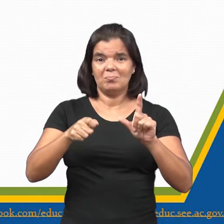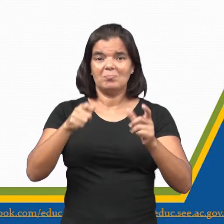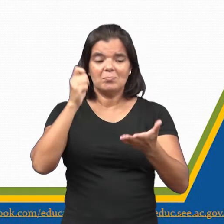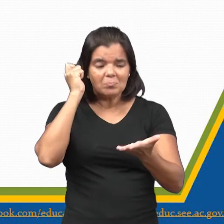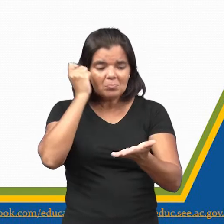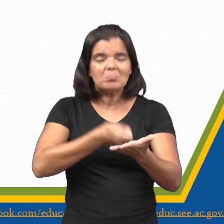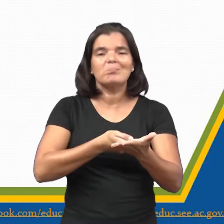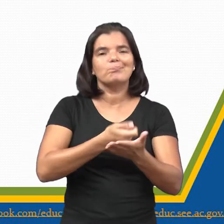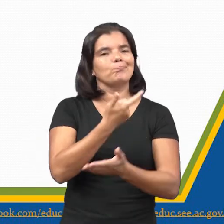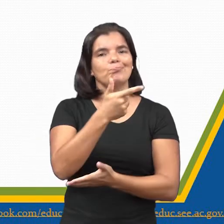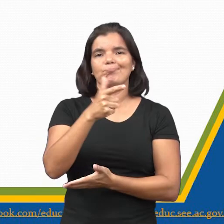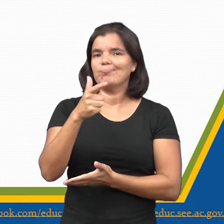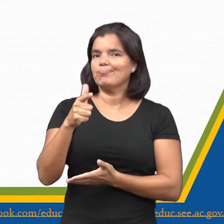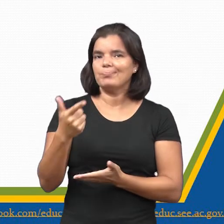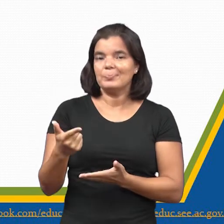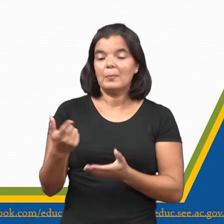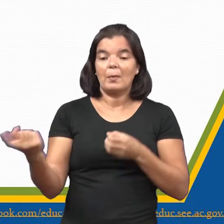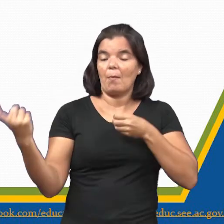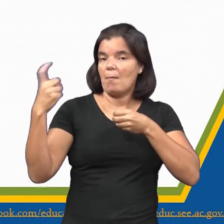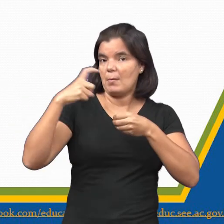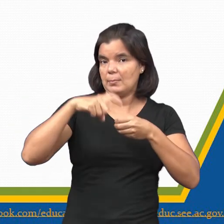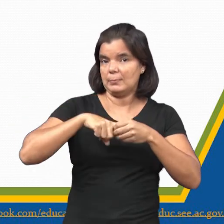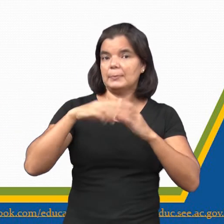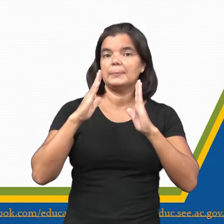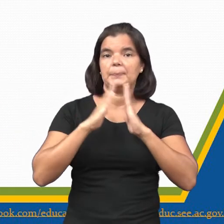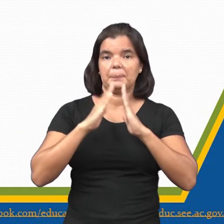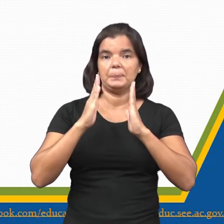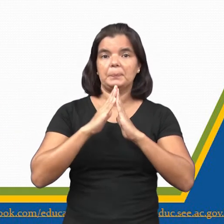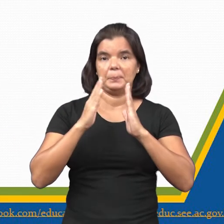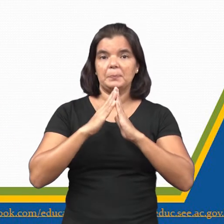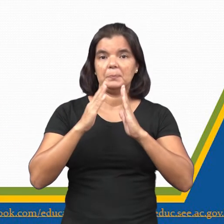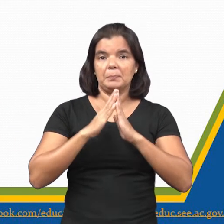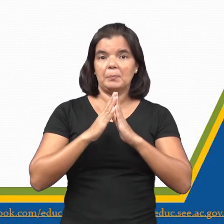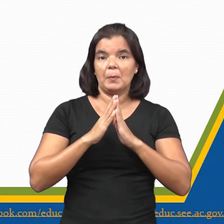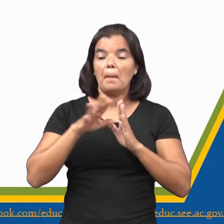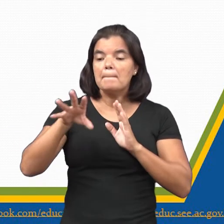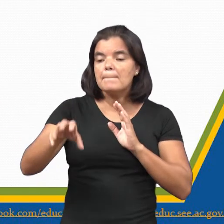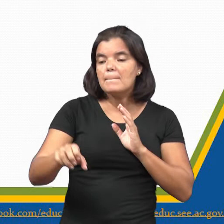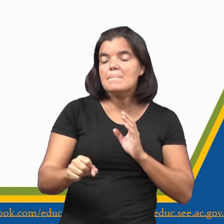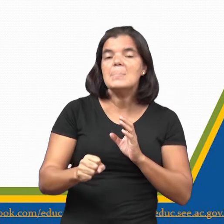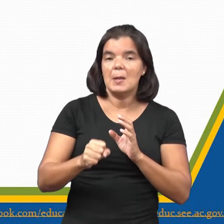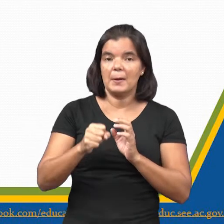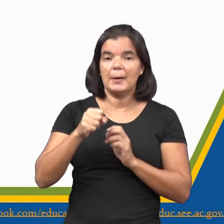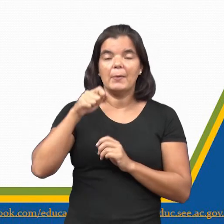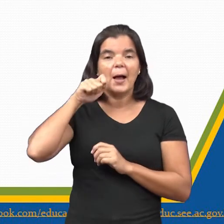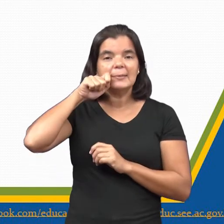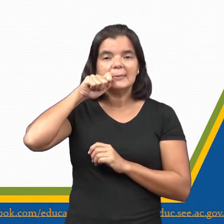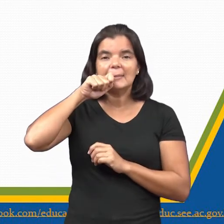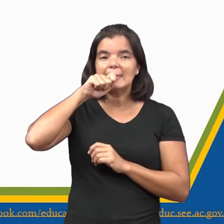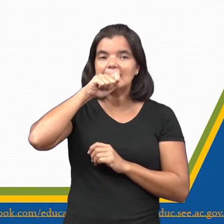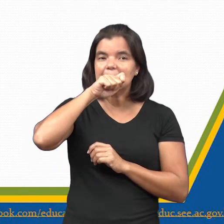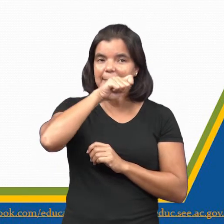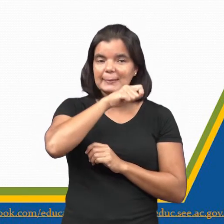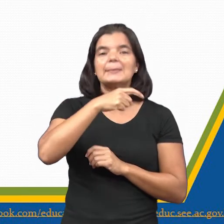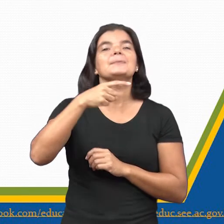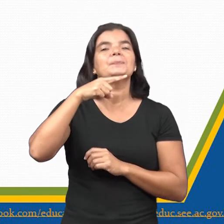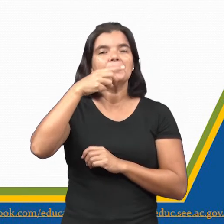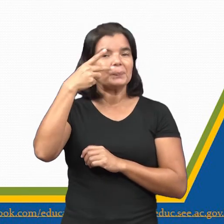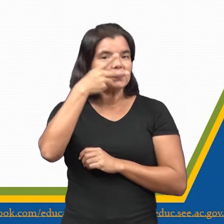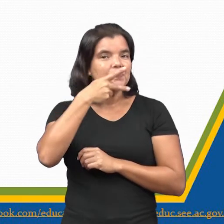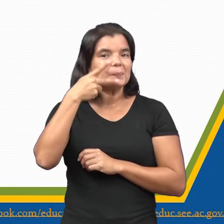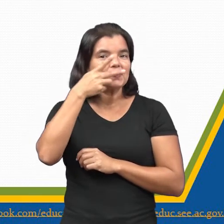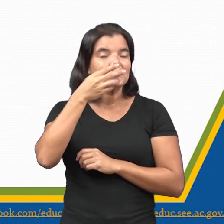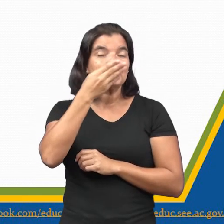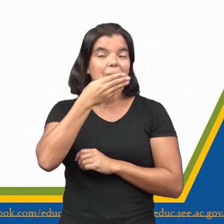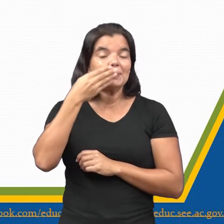sem grande motivo. Na volta para casa, pegava uma cana de açúcar para aliviar a fome. O doce sabor